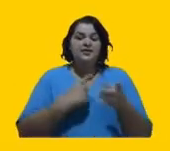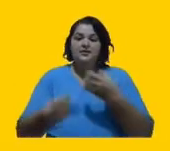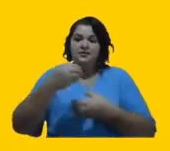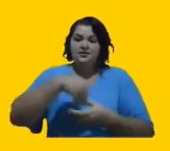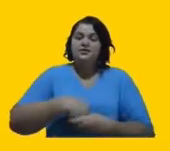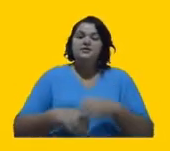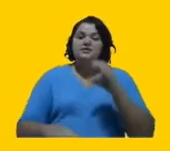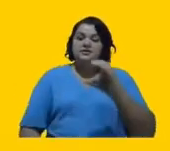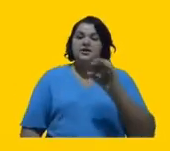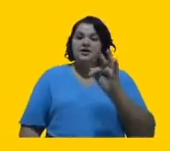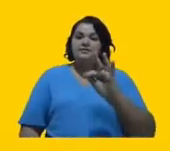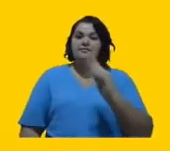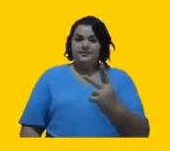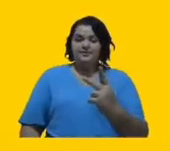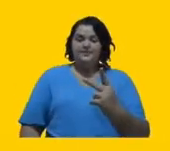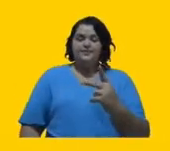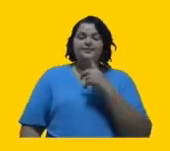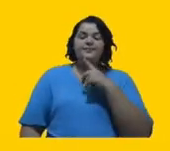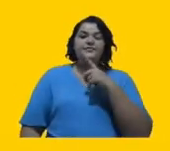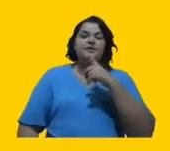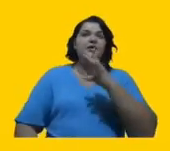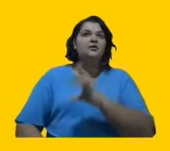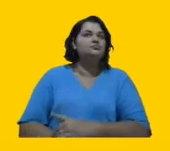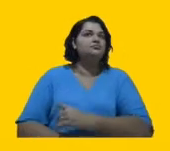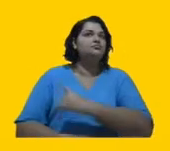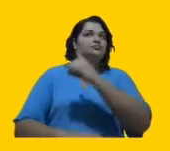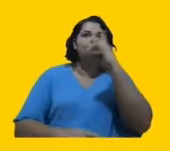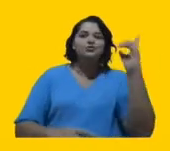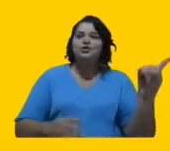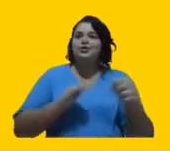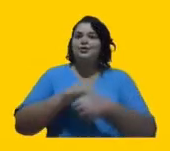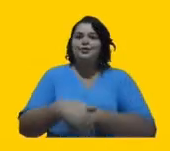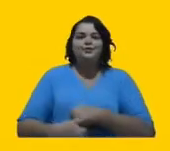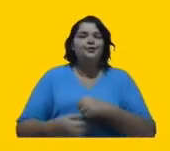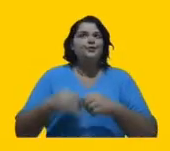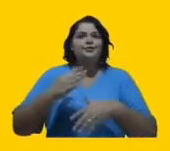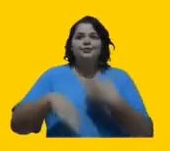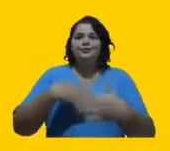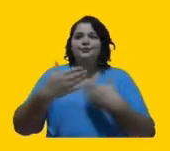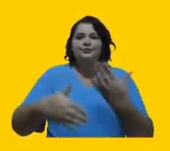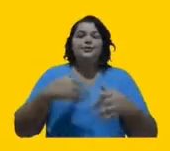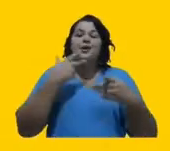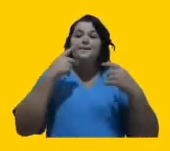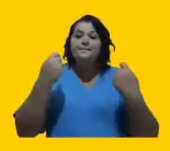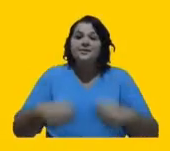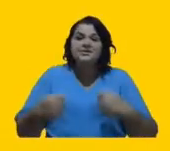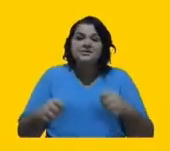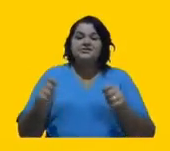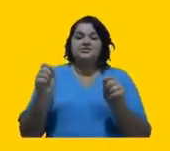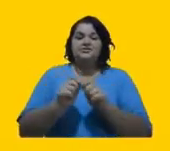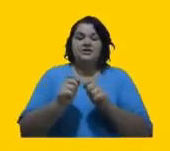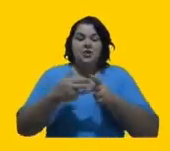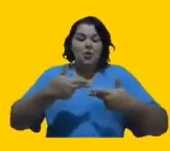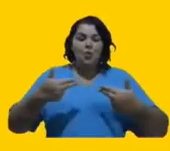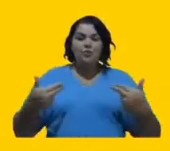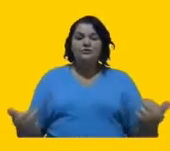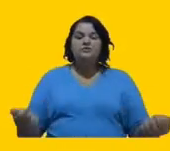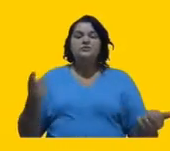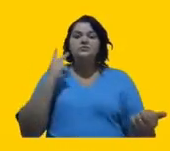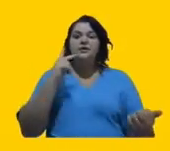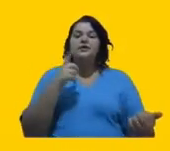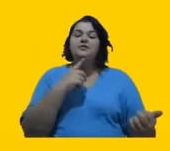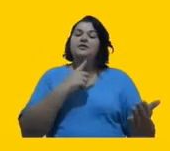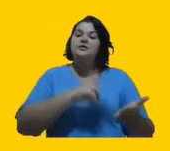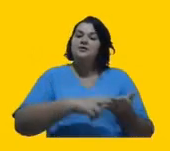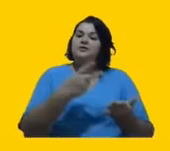CFP, diuturnamente reunidos para fazer as alterações que forem necessárias e pertinentes no nosso, nas nossas